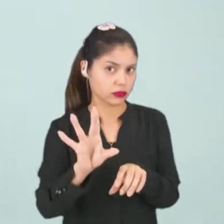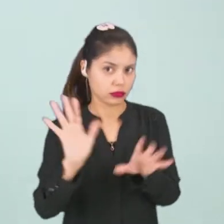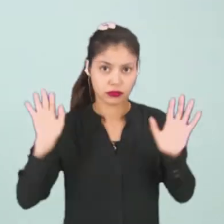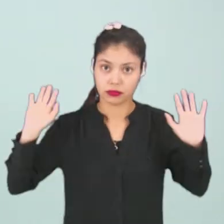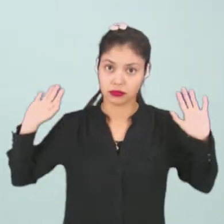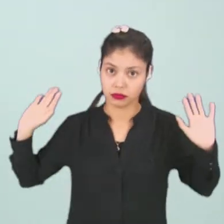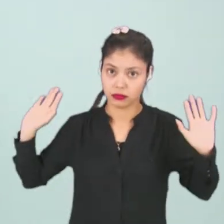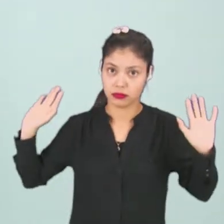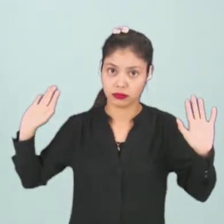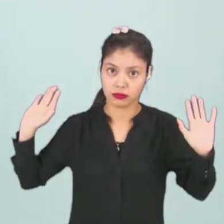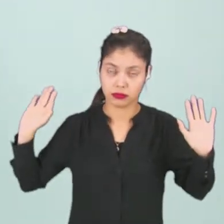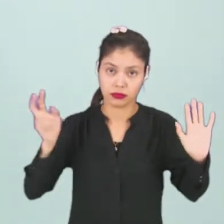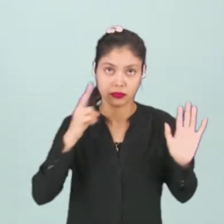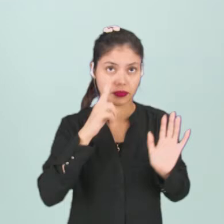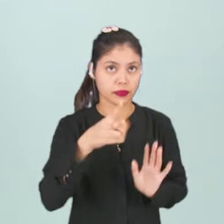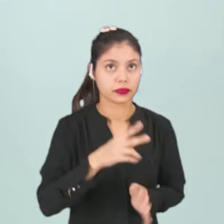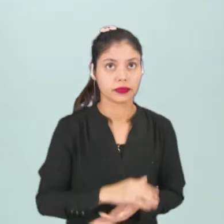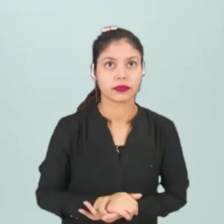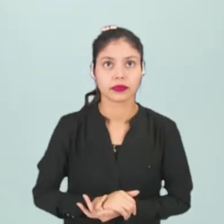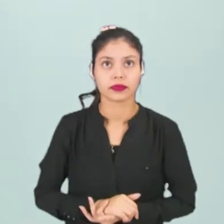isso? Vamos ver.